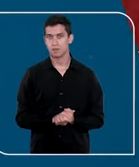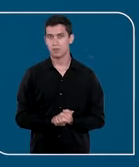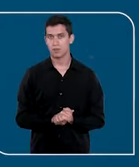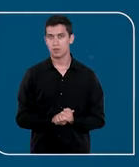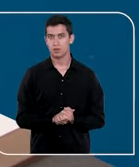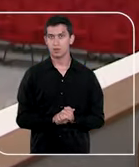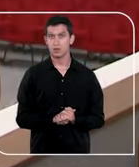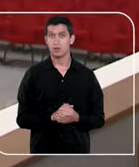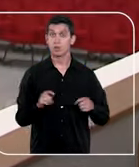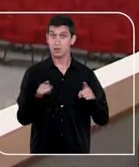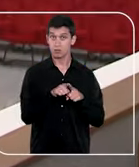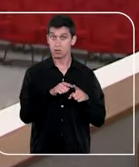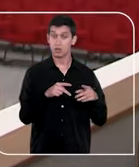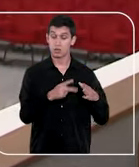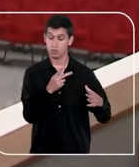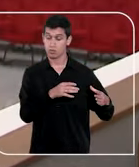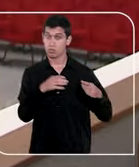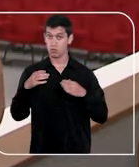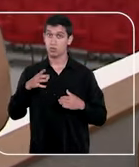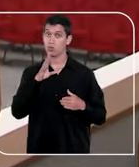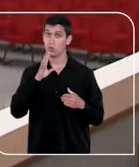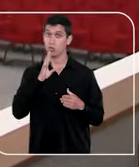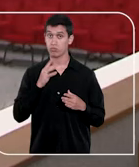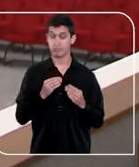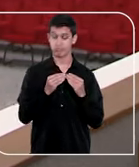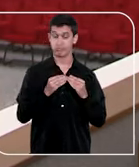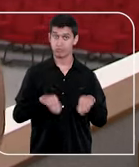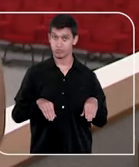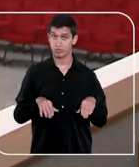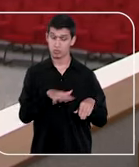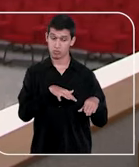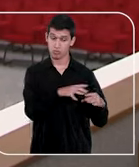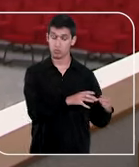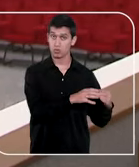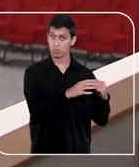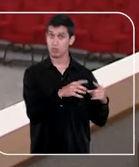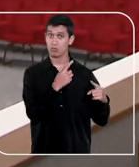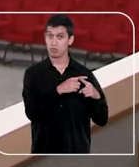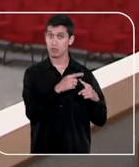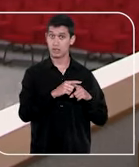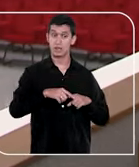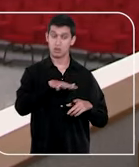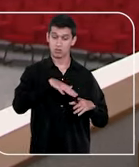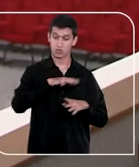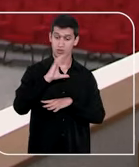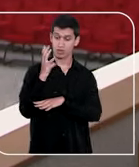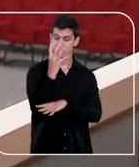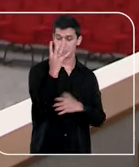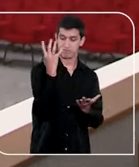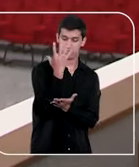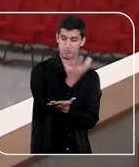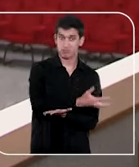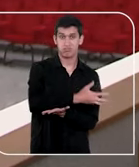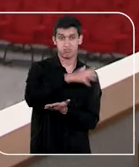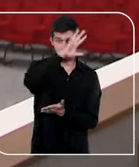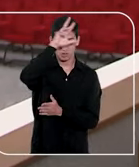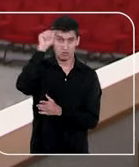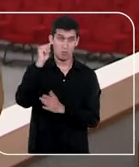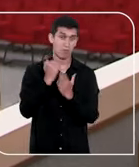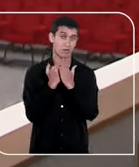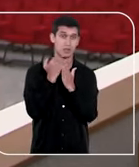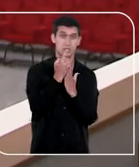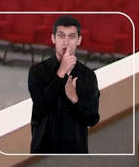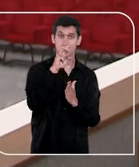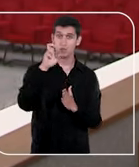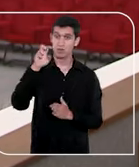cada. Ainda na segunda turma, foi reconhecido dano moral coletivo por desmatamento em área amazônica superior